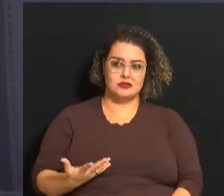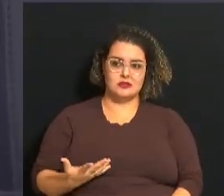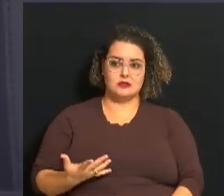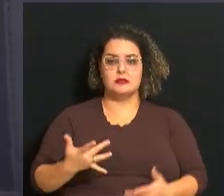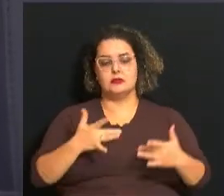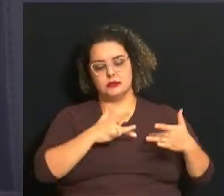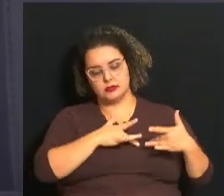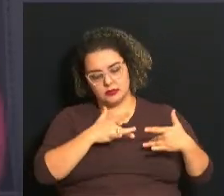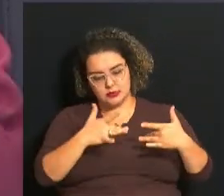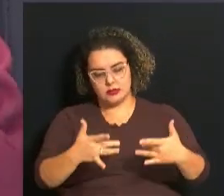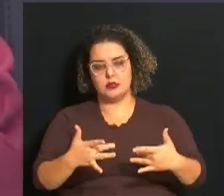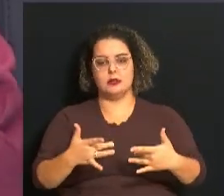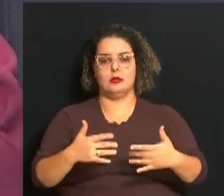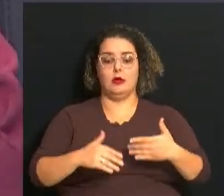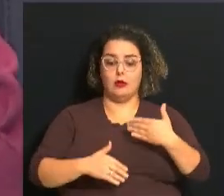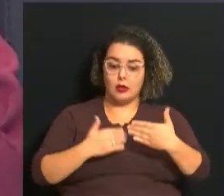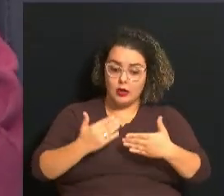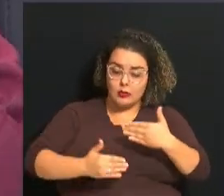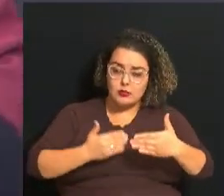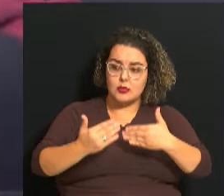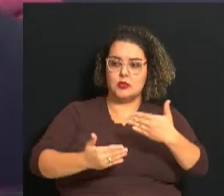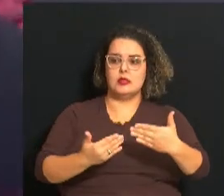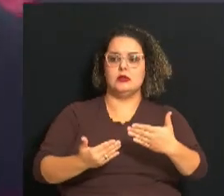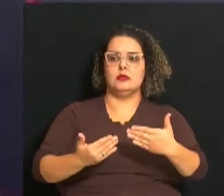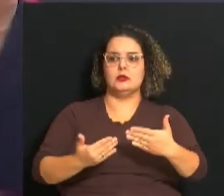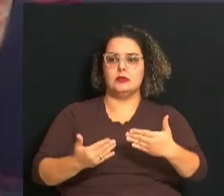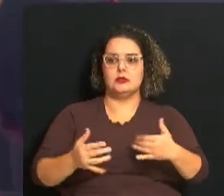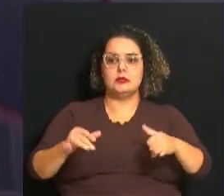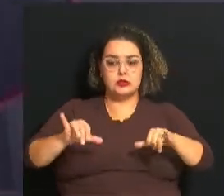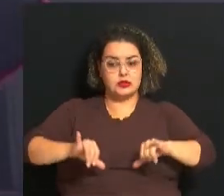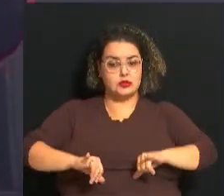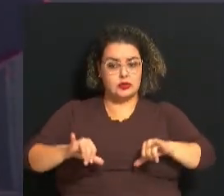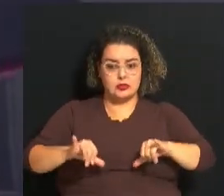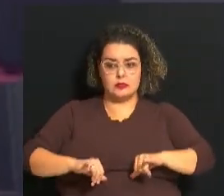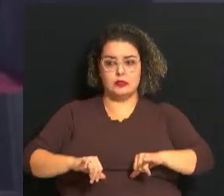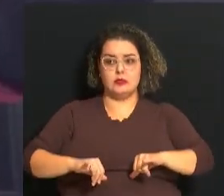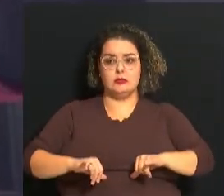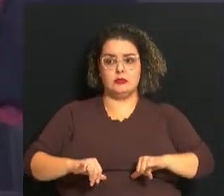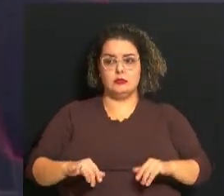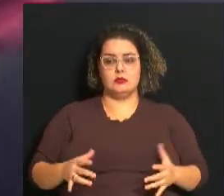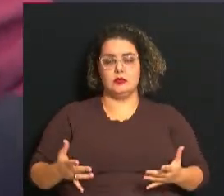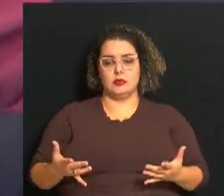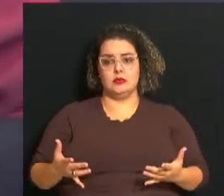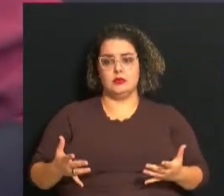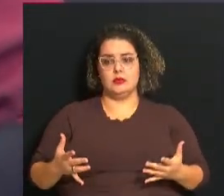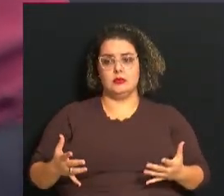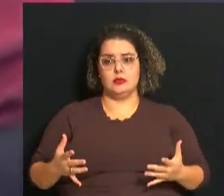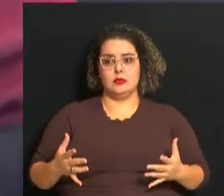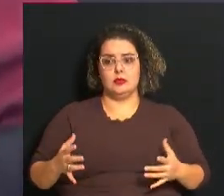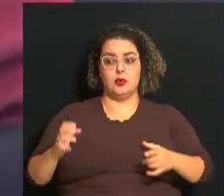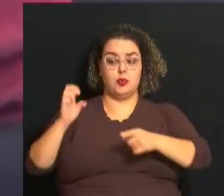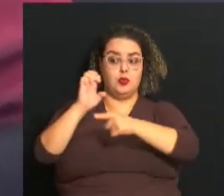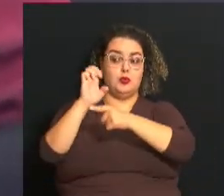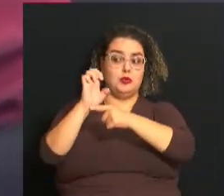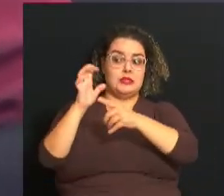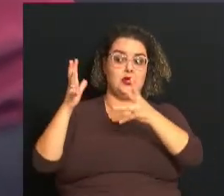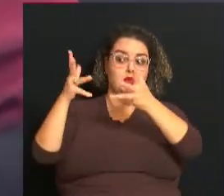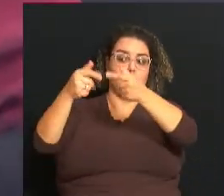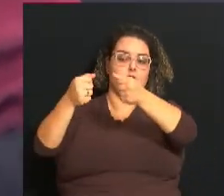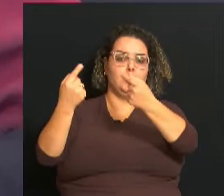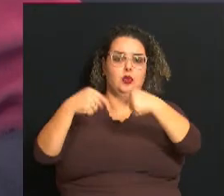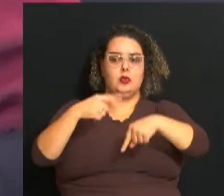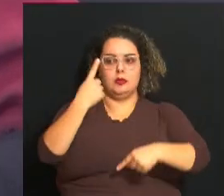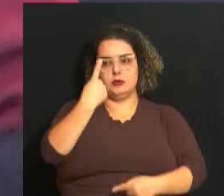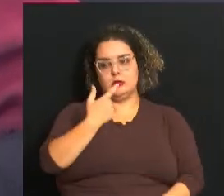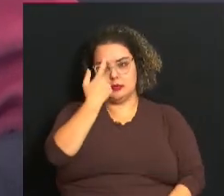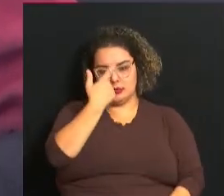não é um processo que machuca muito e que não só machuca é o estado contra a pessoa né Tá